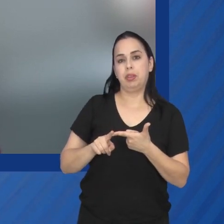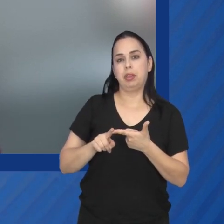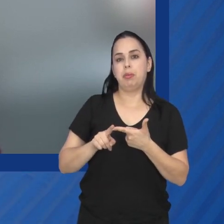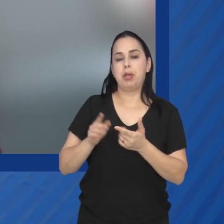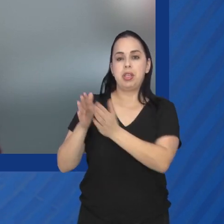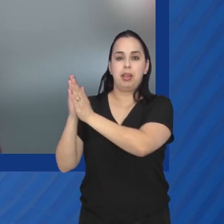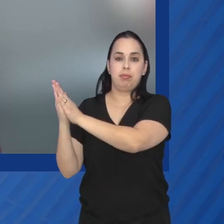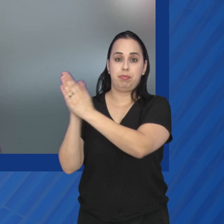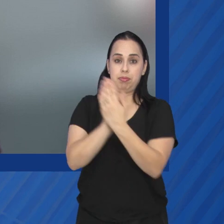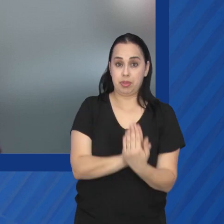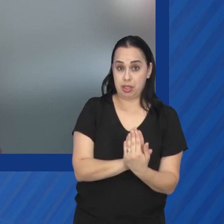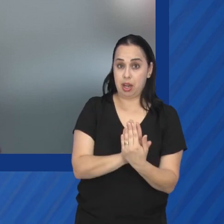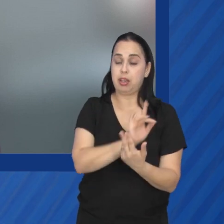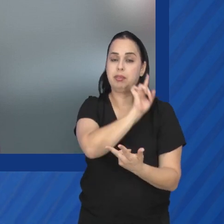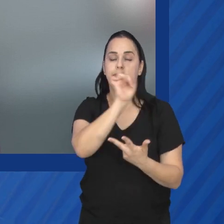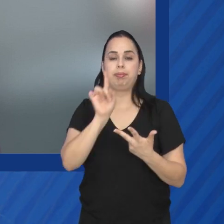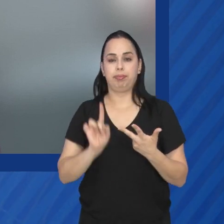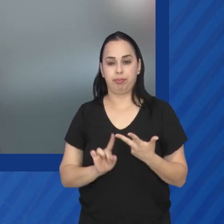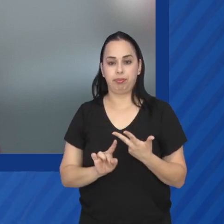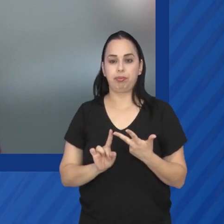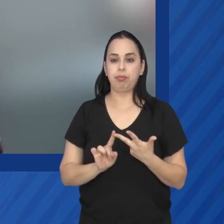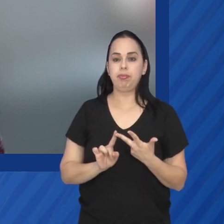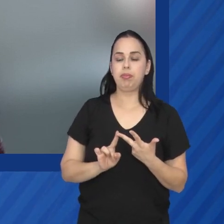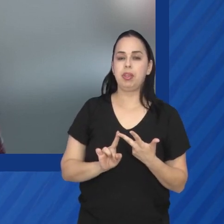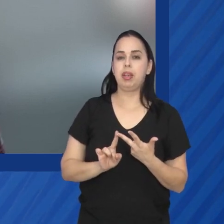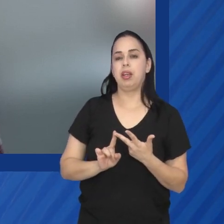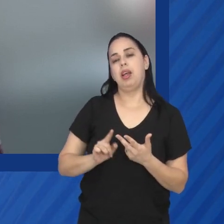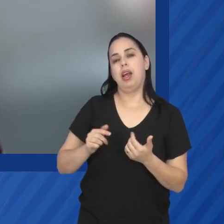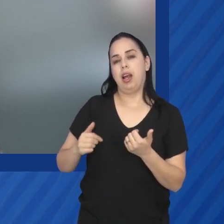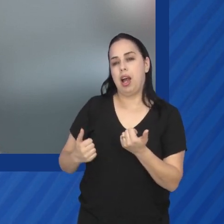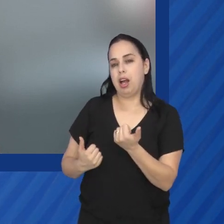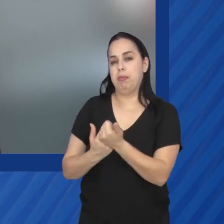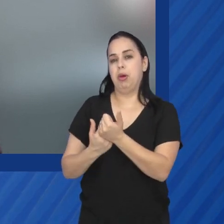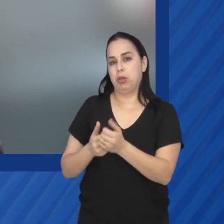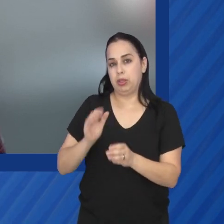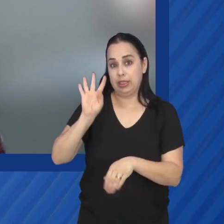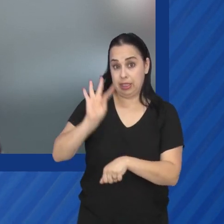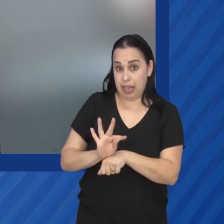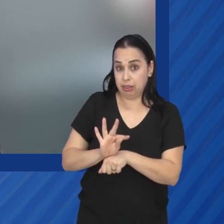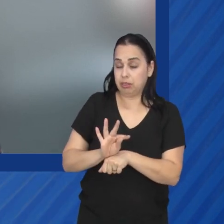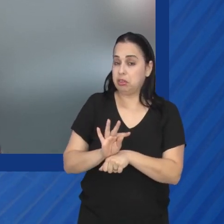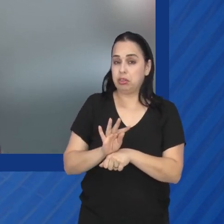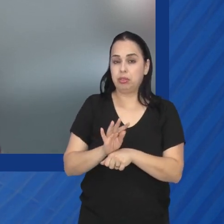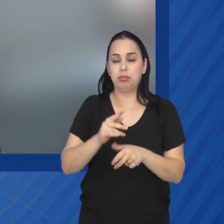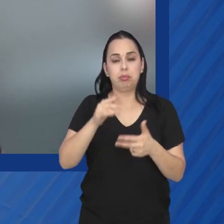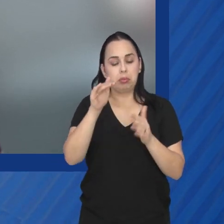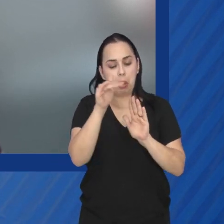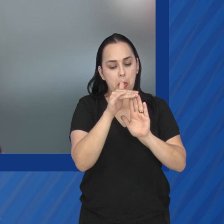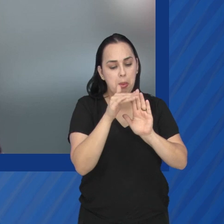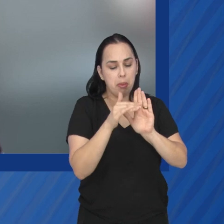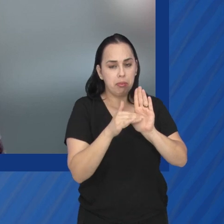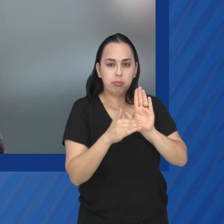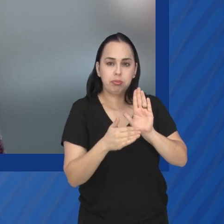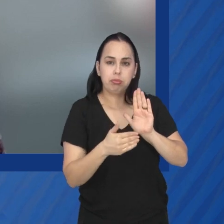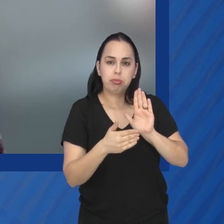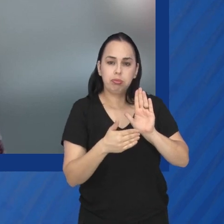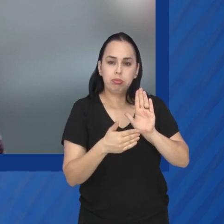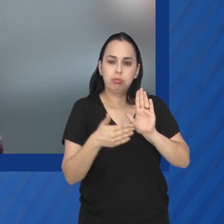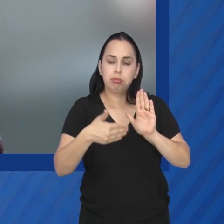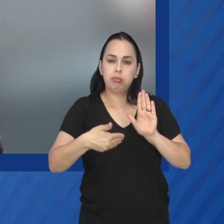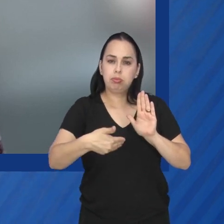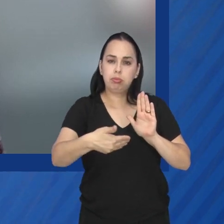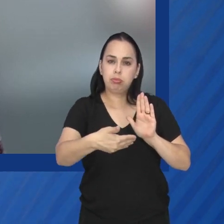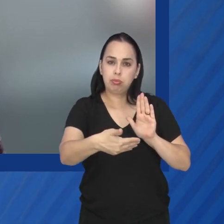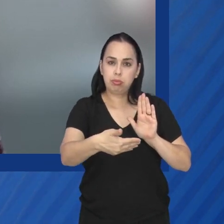ações de intercâmbio, ações de assessoria técnica, que vão acabar fluindo por